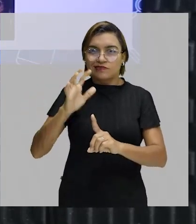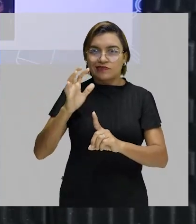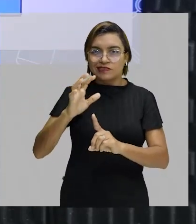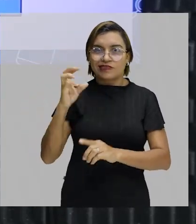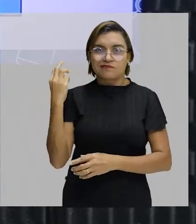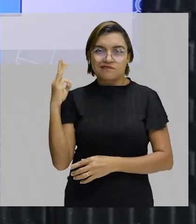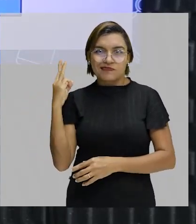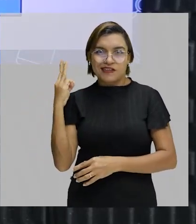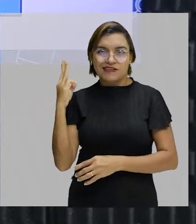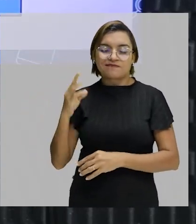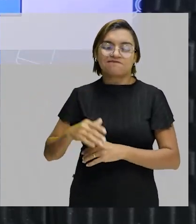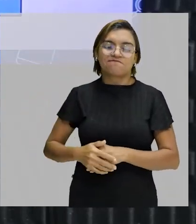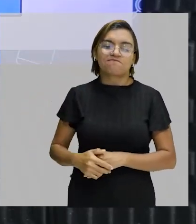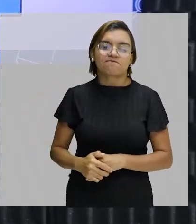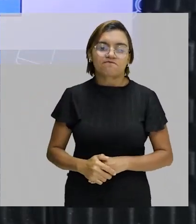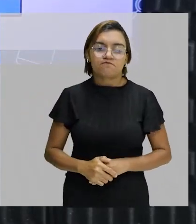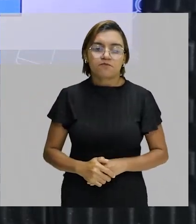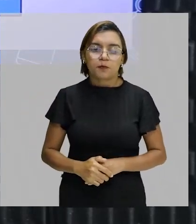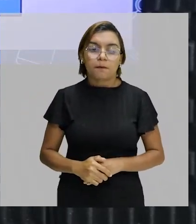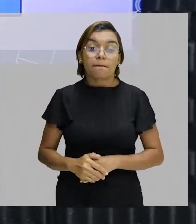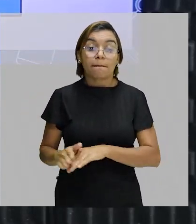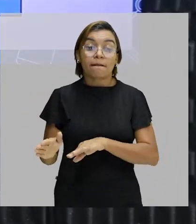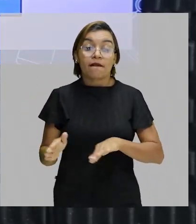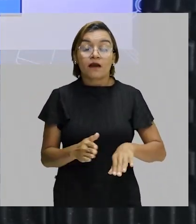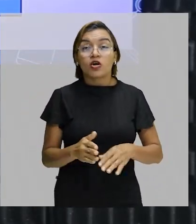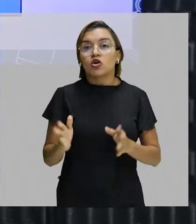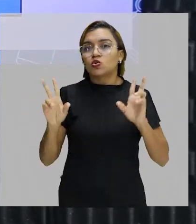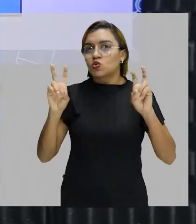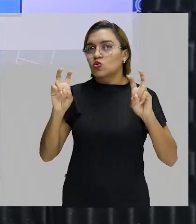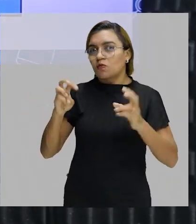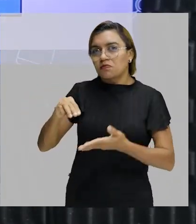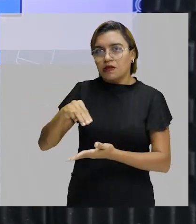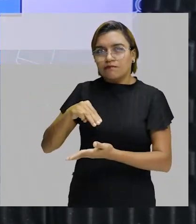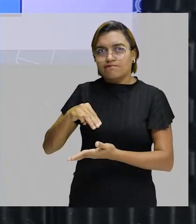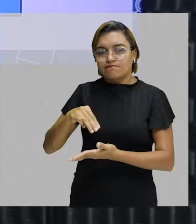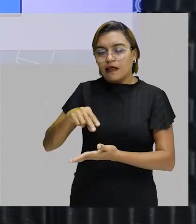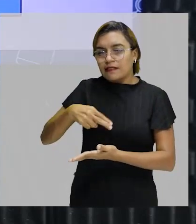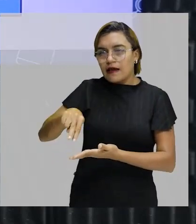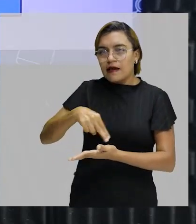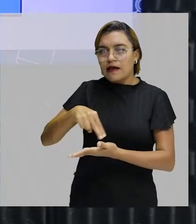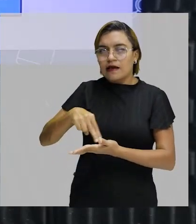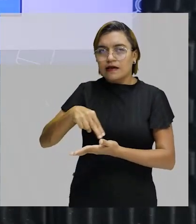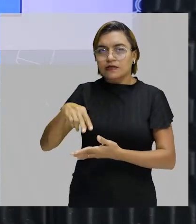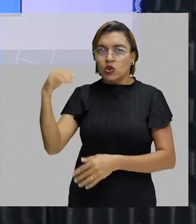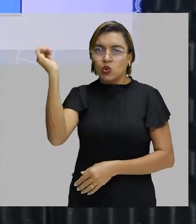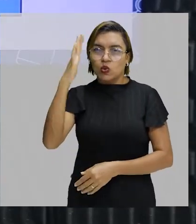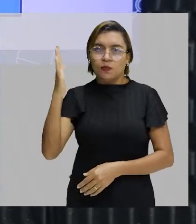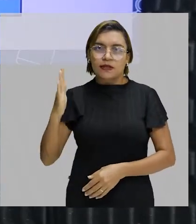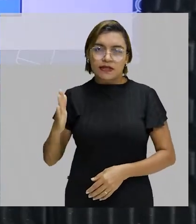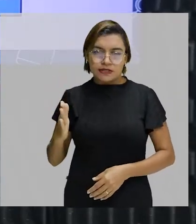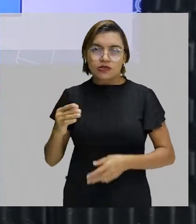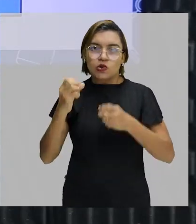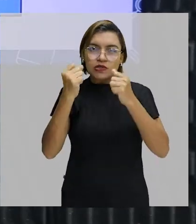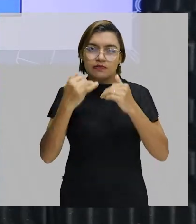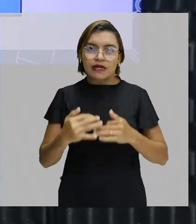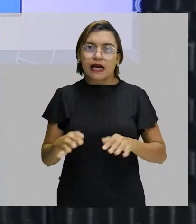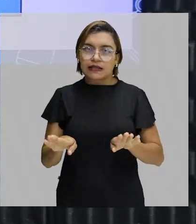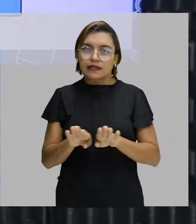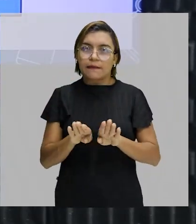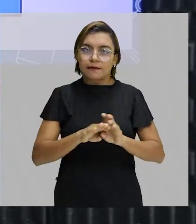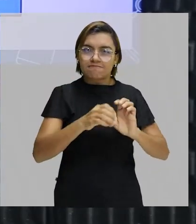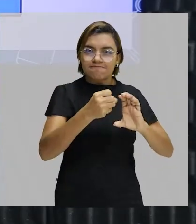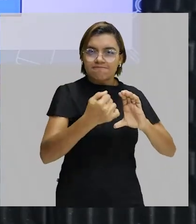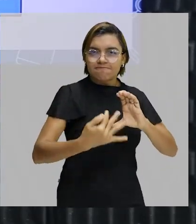aulinha. Para falar sobre as danças do Brasil, mais uma vez eu vou resgatar aquela questão das classificações